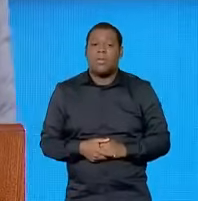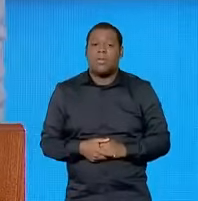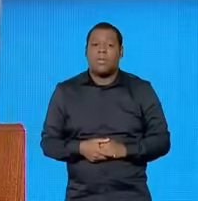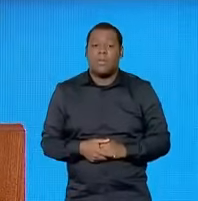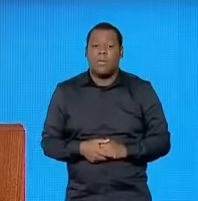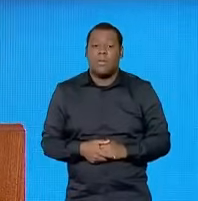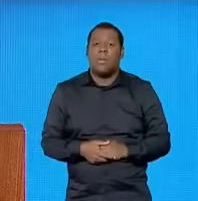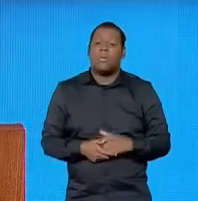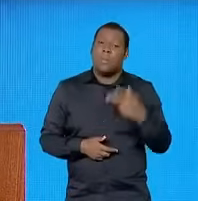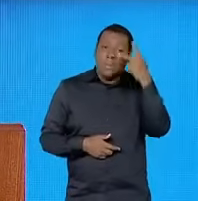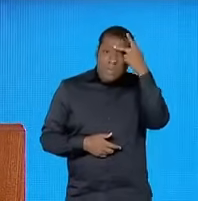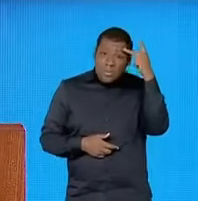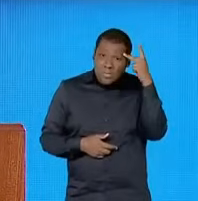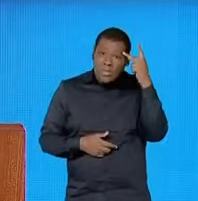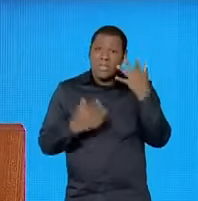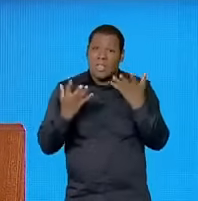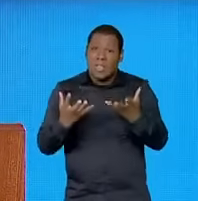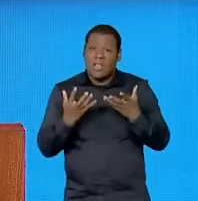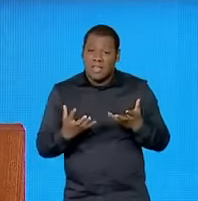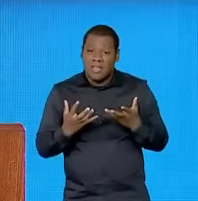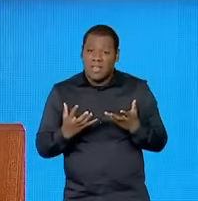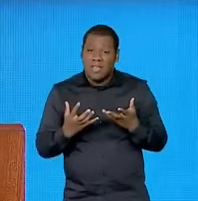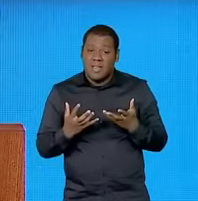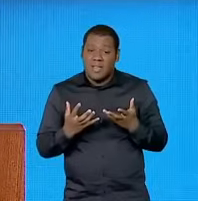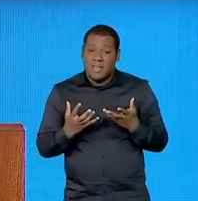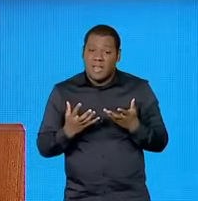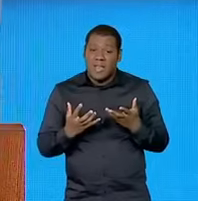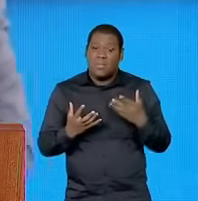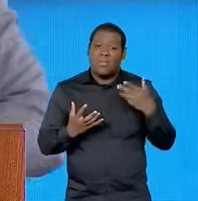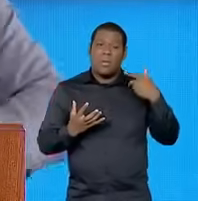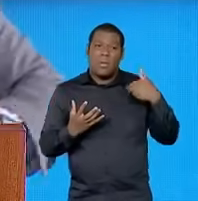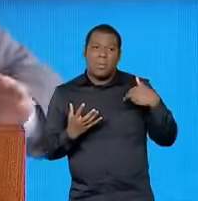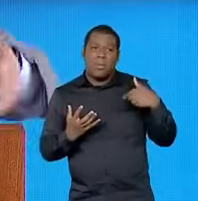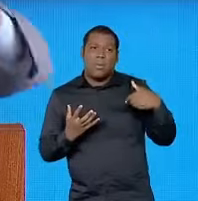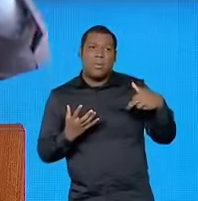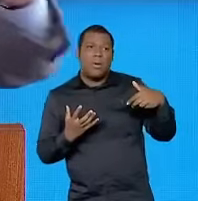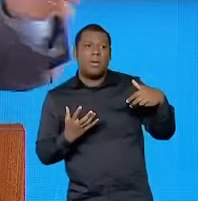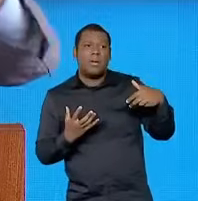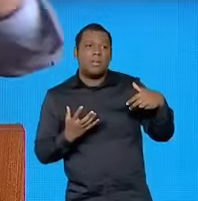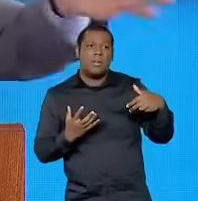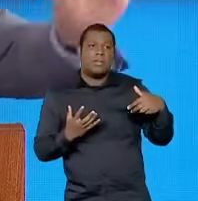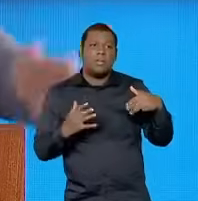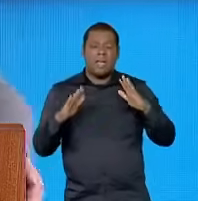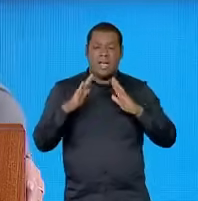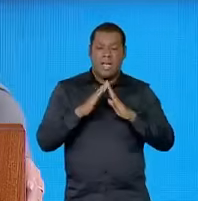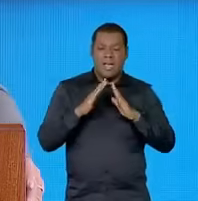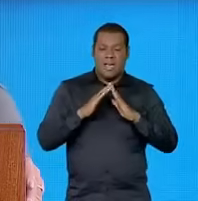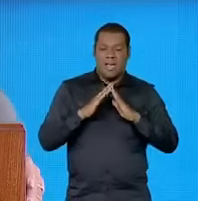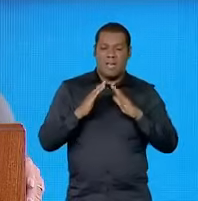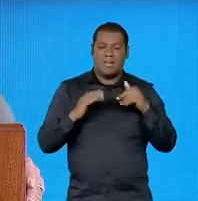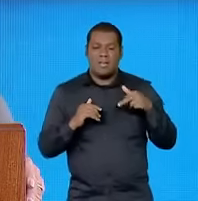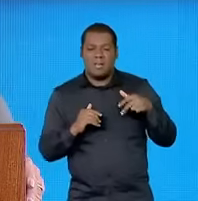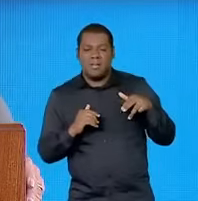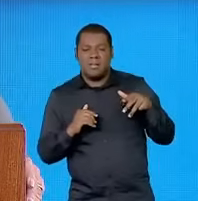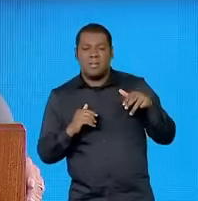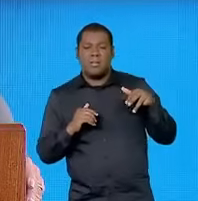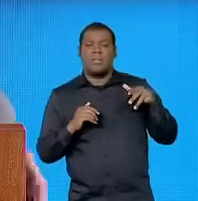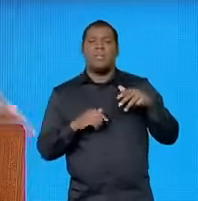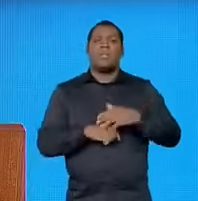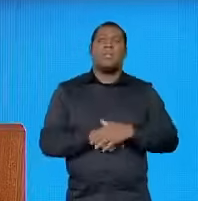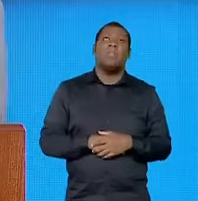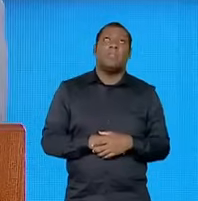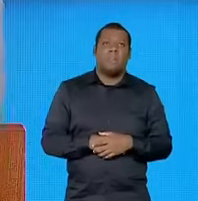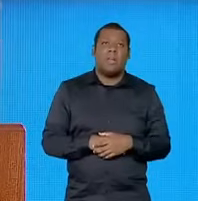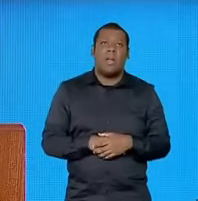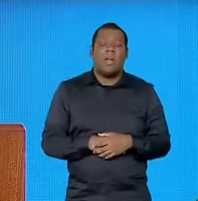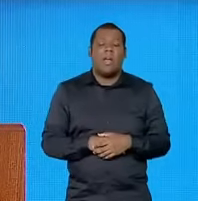familiar, ele quer dar uma saidinha de perto da mulher e das crianças. Certamente porque vai fazer alguma coisa que não é boa.